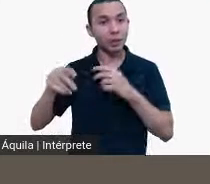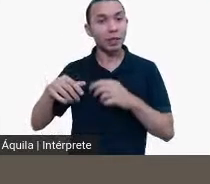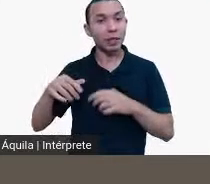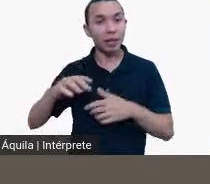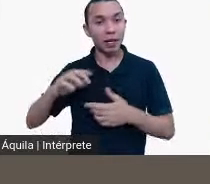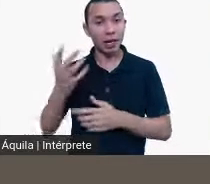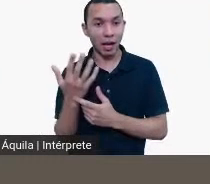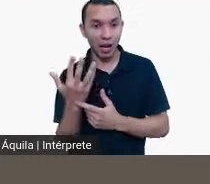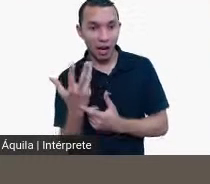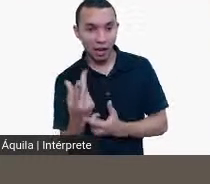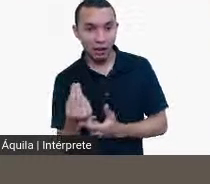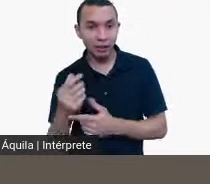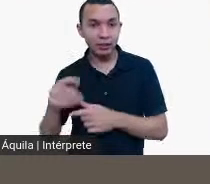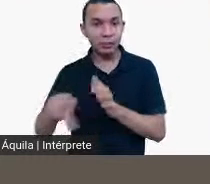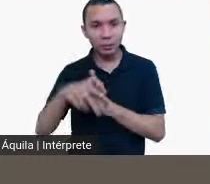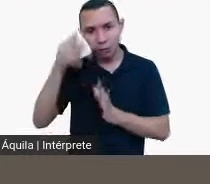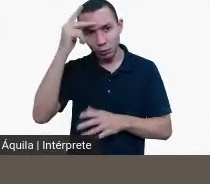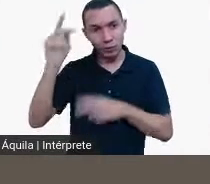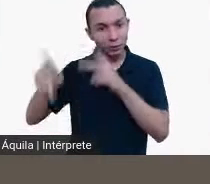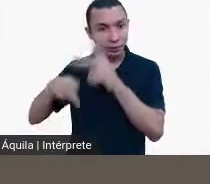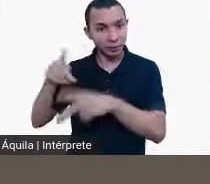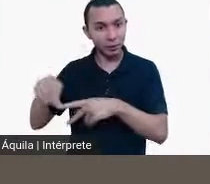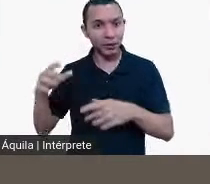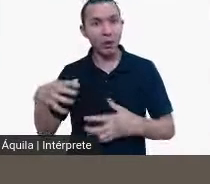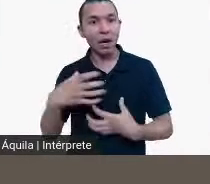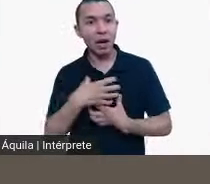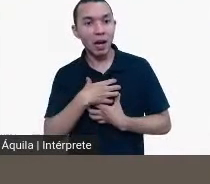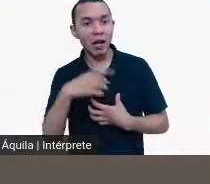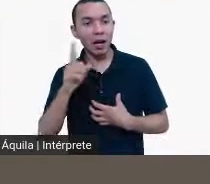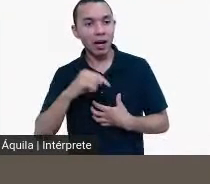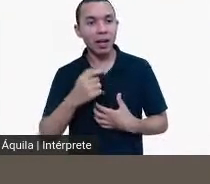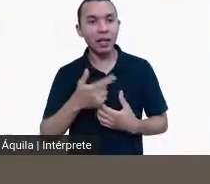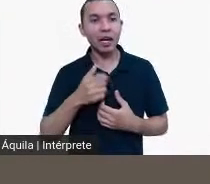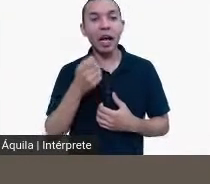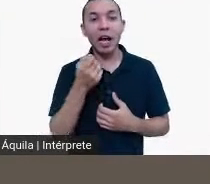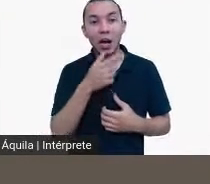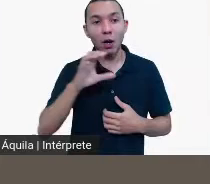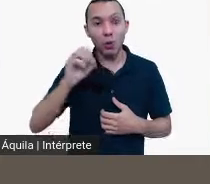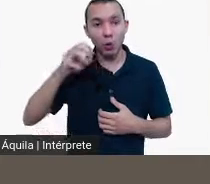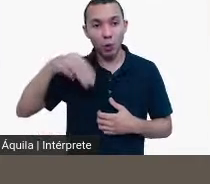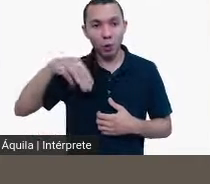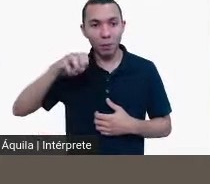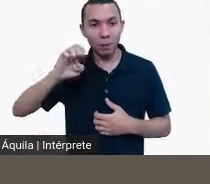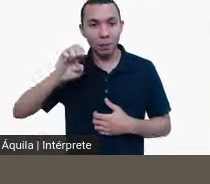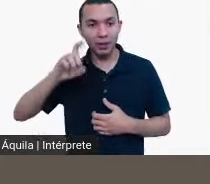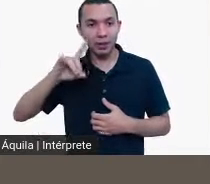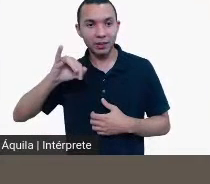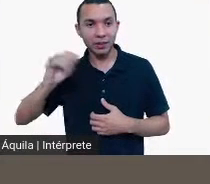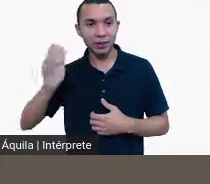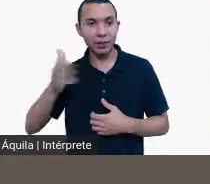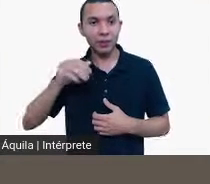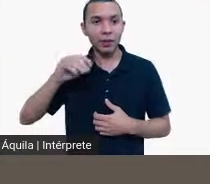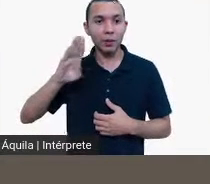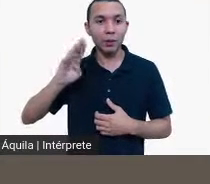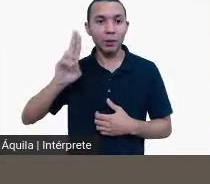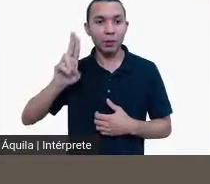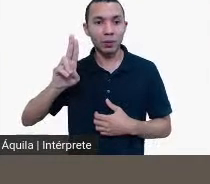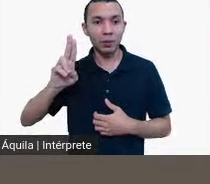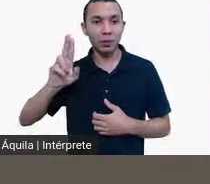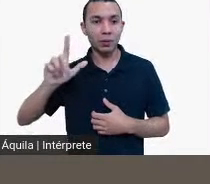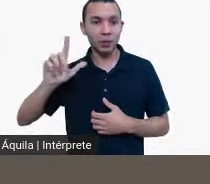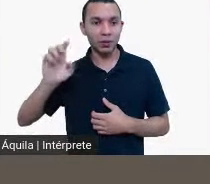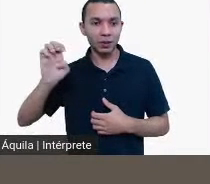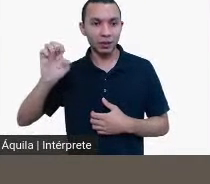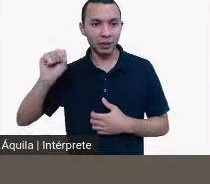ligadas às vanguardas, é a comédia burlesca. Por trazer, e aí eu cito Ismael Xavier, Sétima Arte, Um